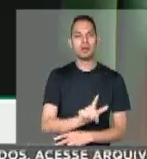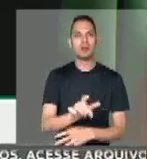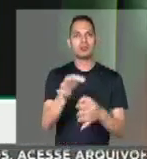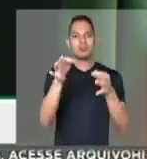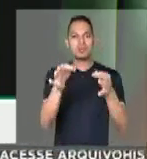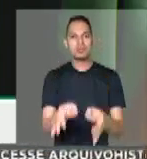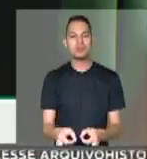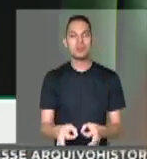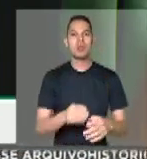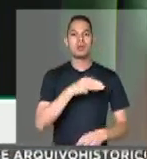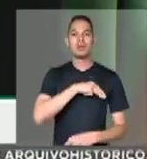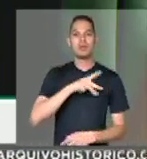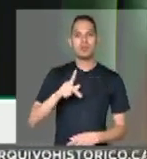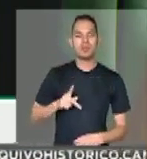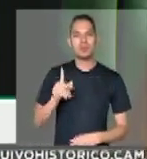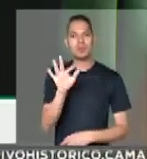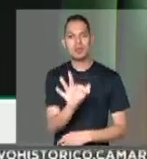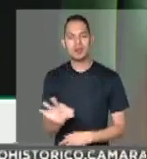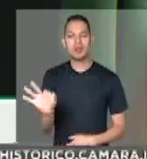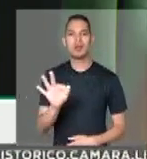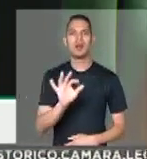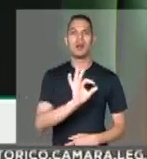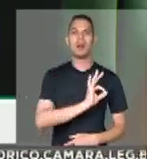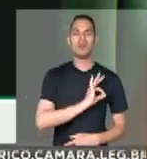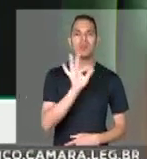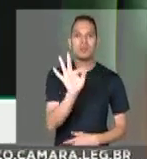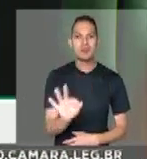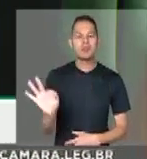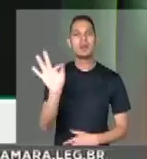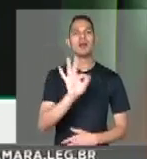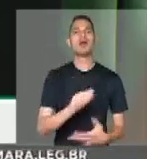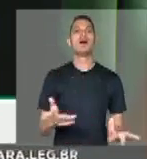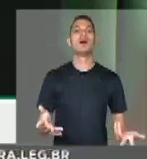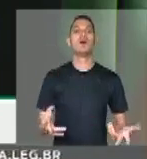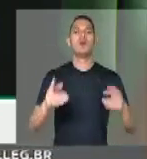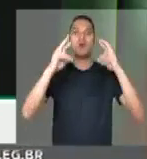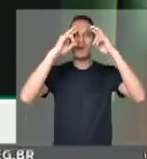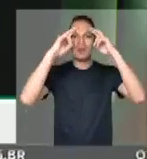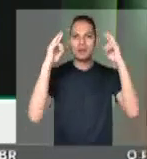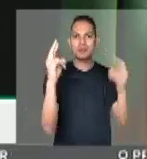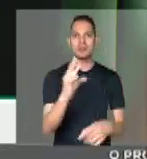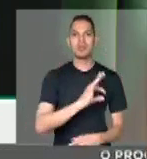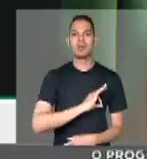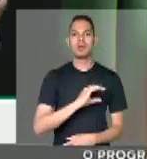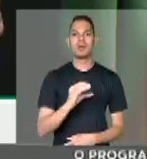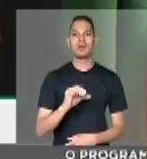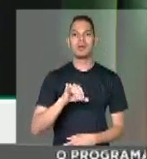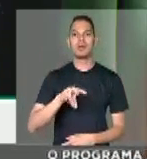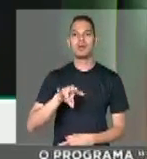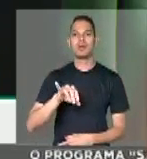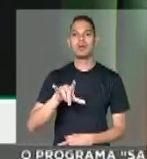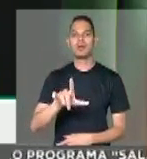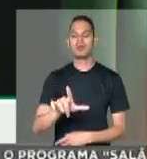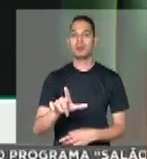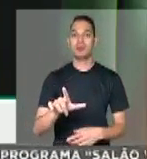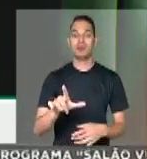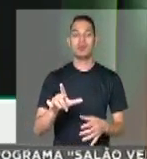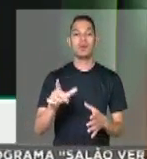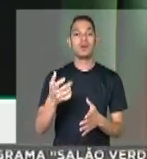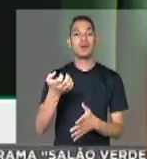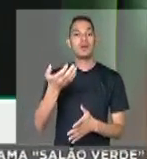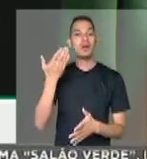Federal, à Polícia Federal e o respeito à Polícia Civil do meu estado Tocantins, que através do DRACMA, o extinto